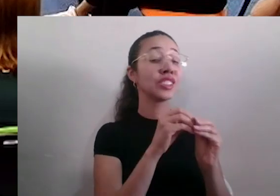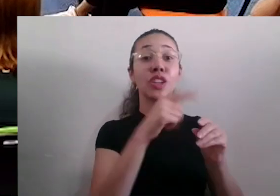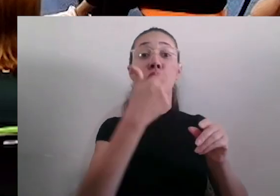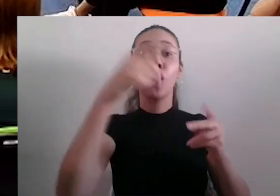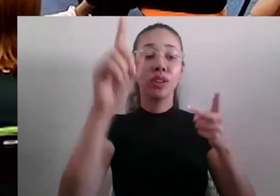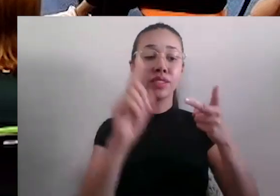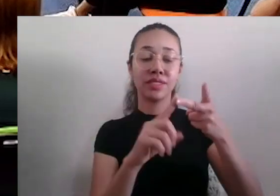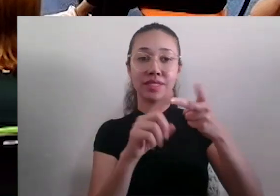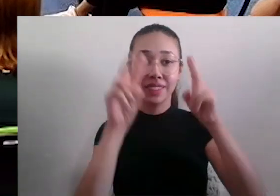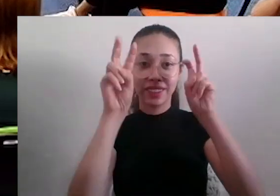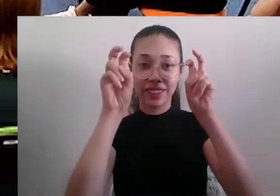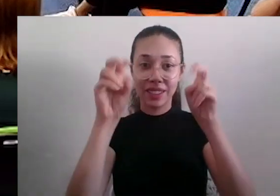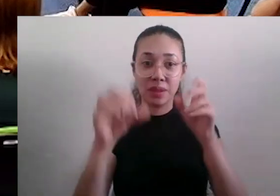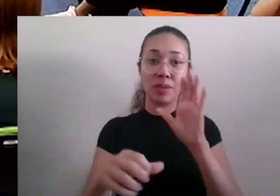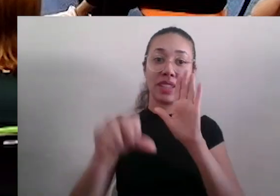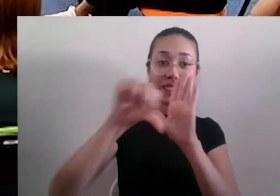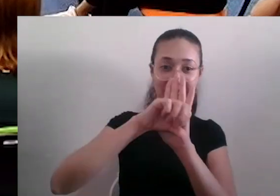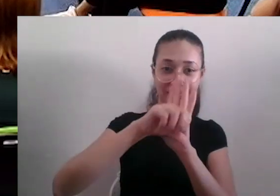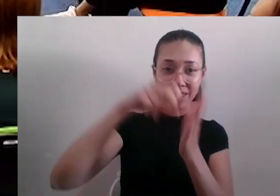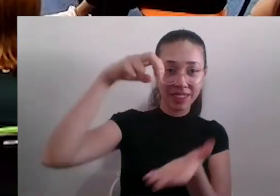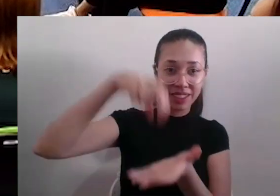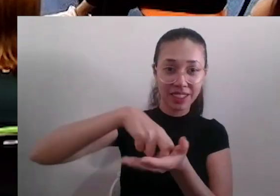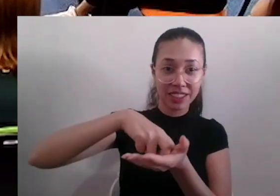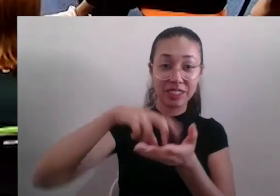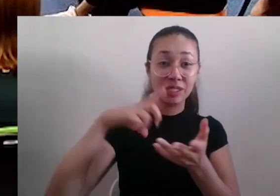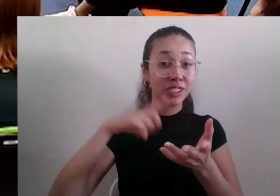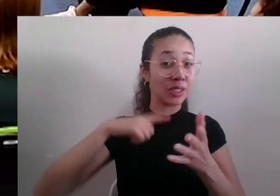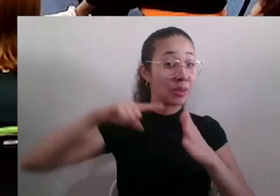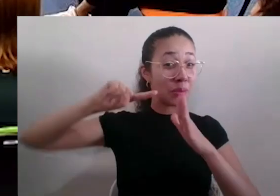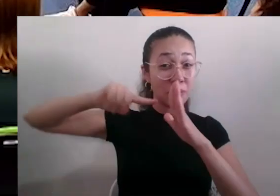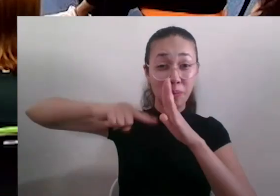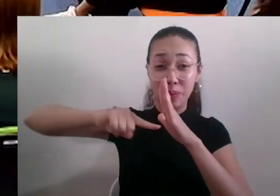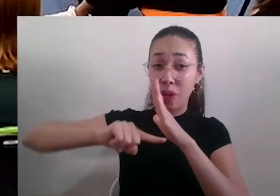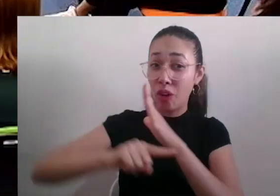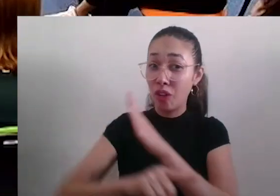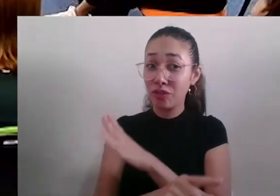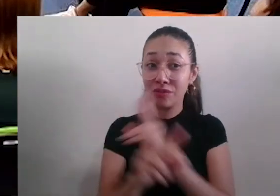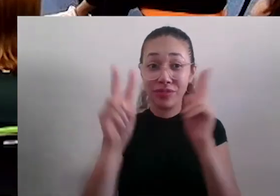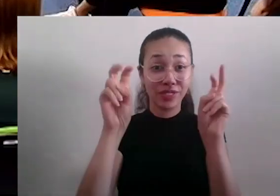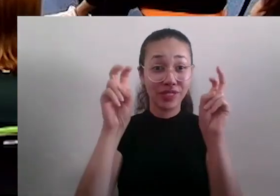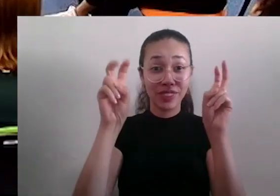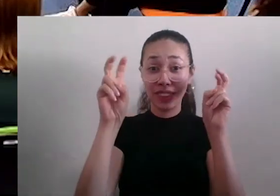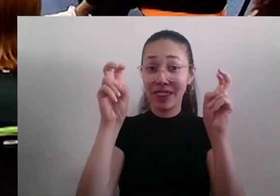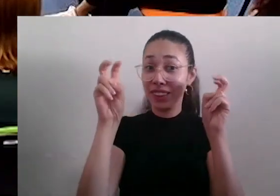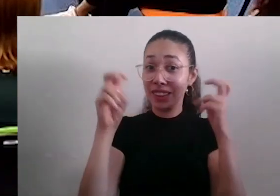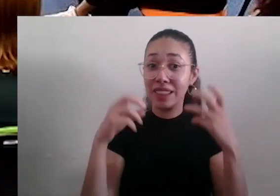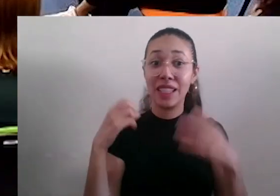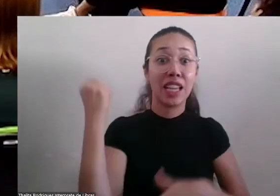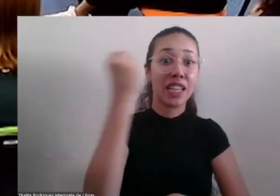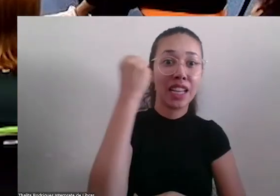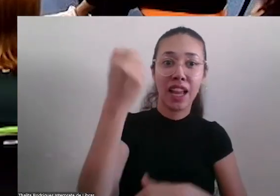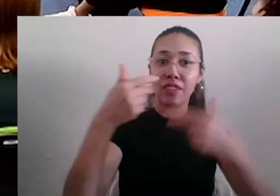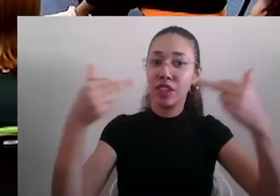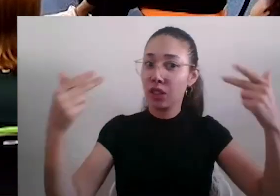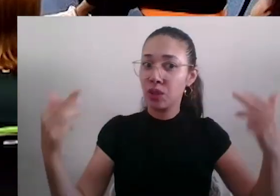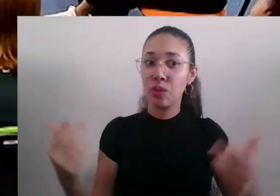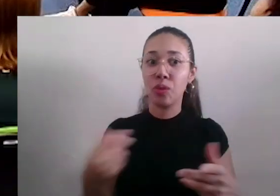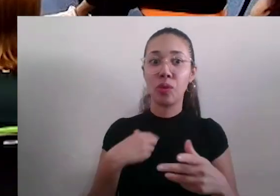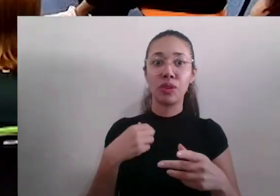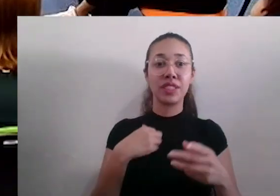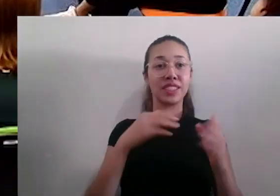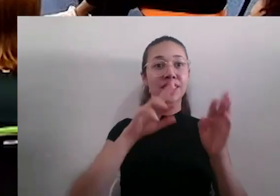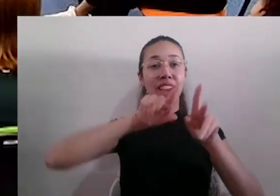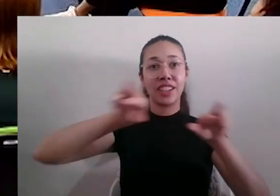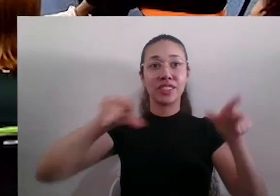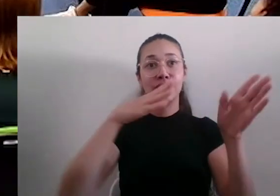Cabeludos com muita ambiguidade com muitas possíveis boas e ruins então foi muito interessante eu